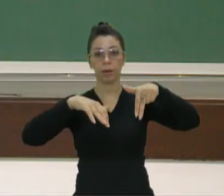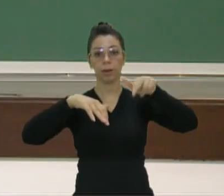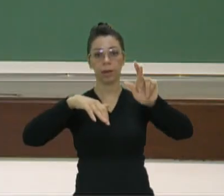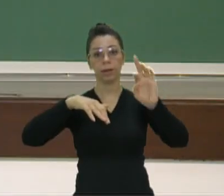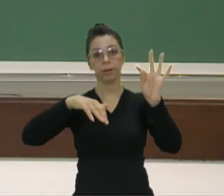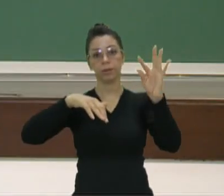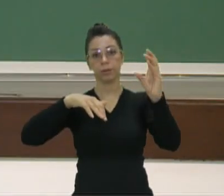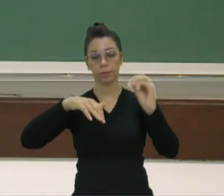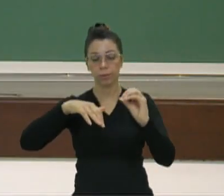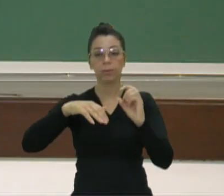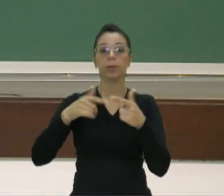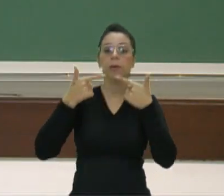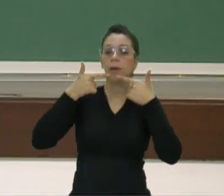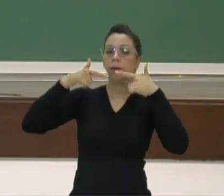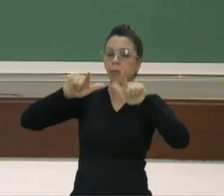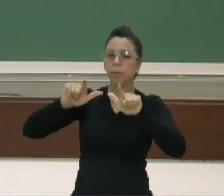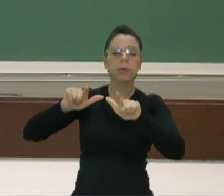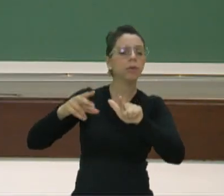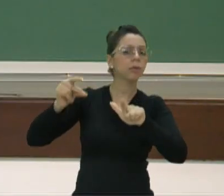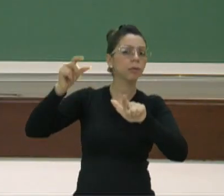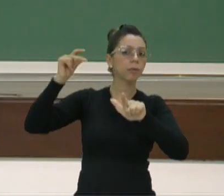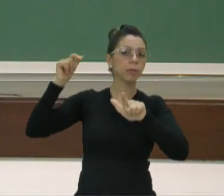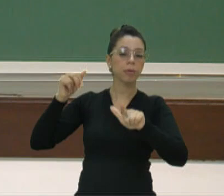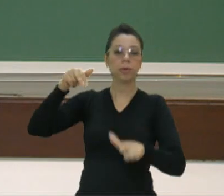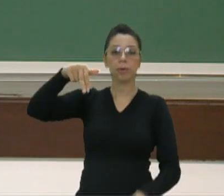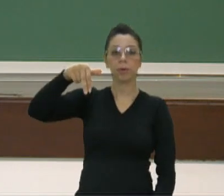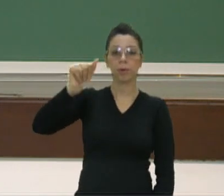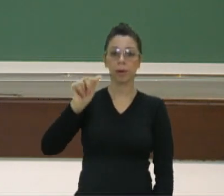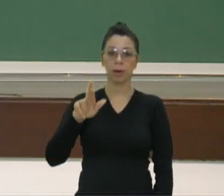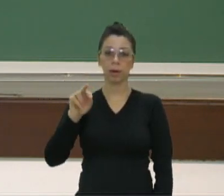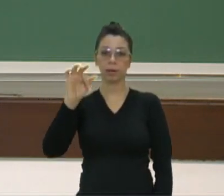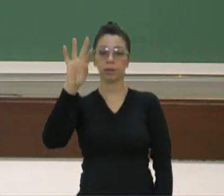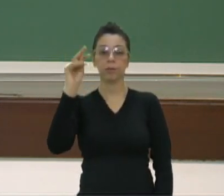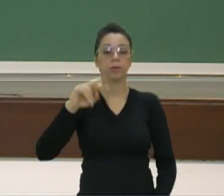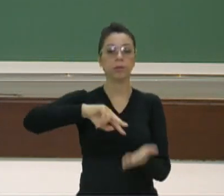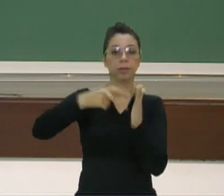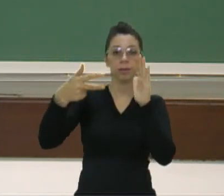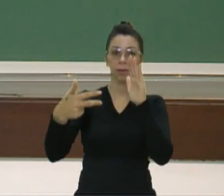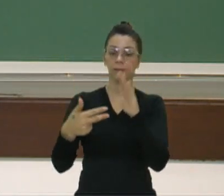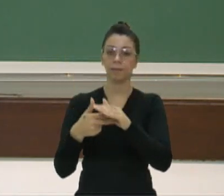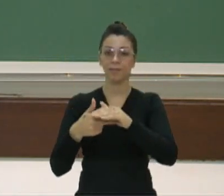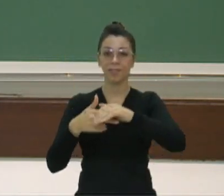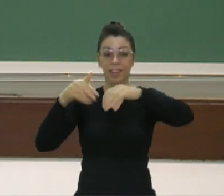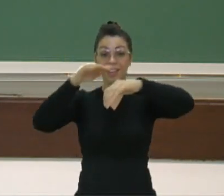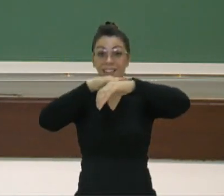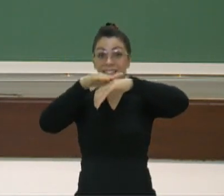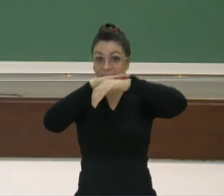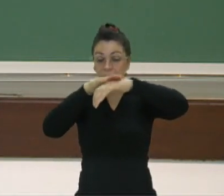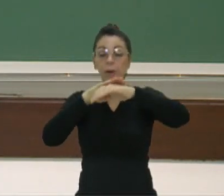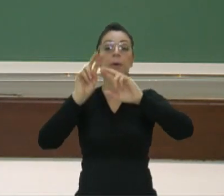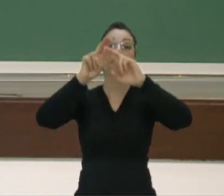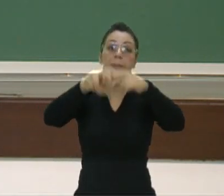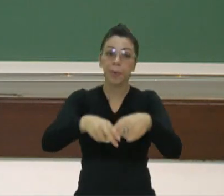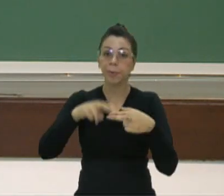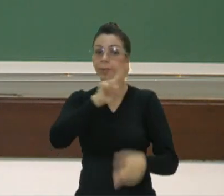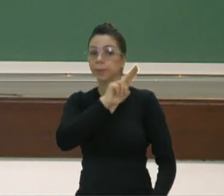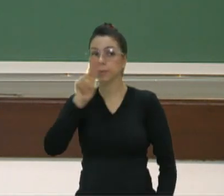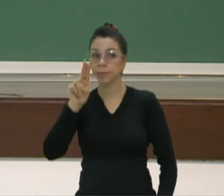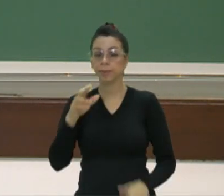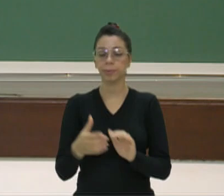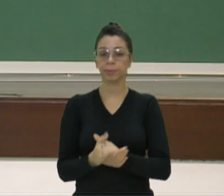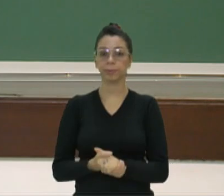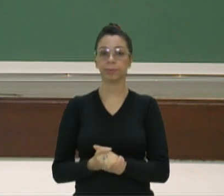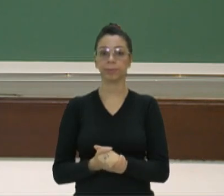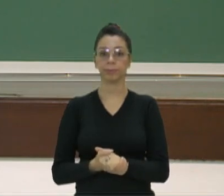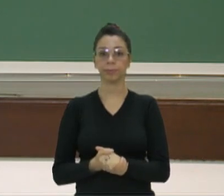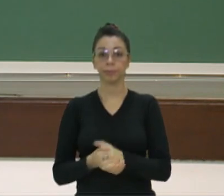à linguística antiga. Ártico significa em cima, por isso a denominação aqui. E